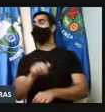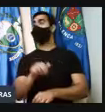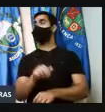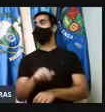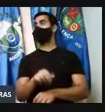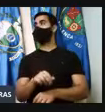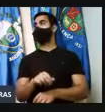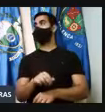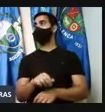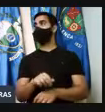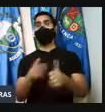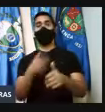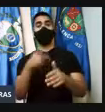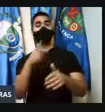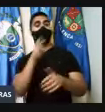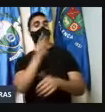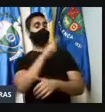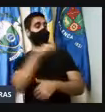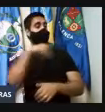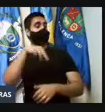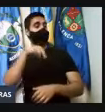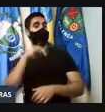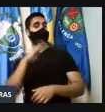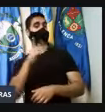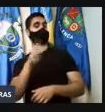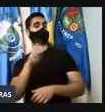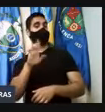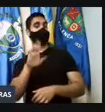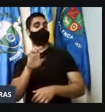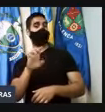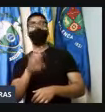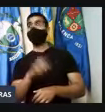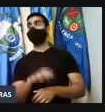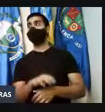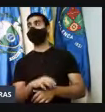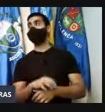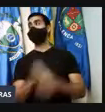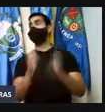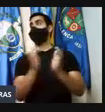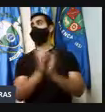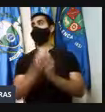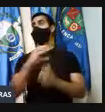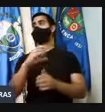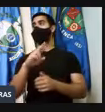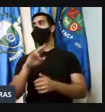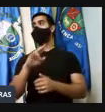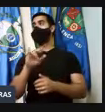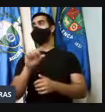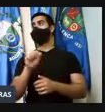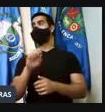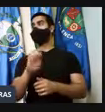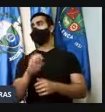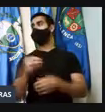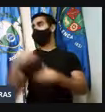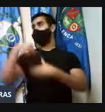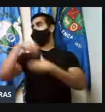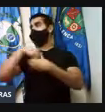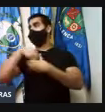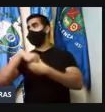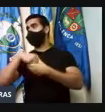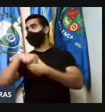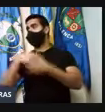senhora vereadora. O gabinete de crise é um gabinete interno que ele, enfim,